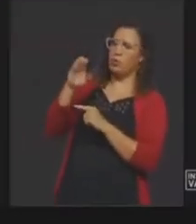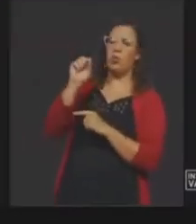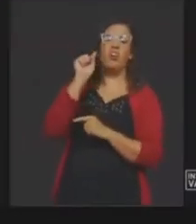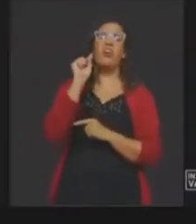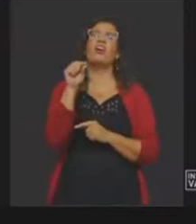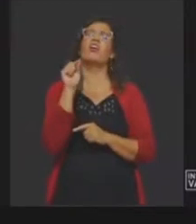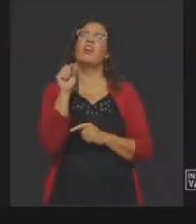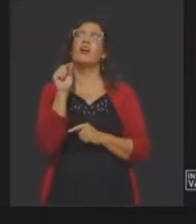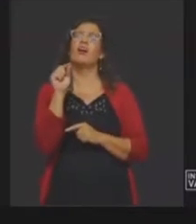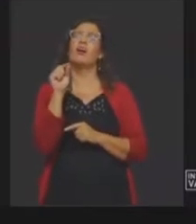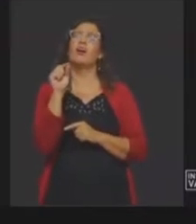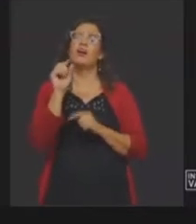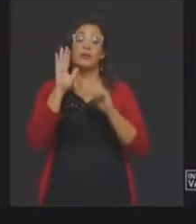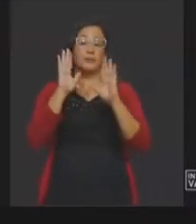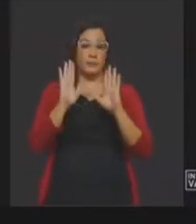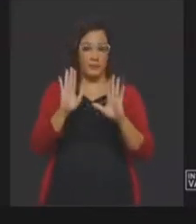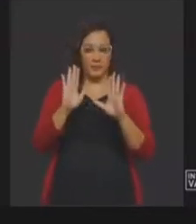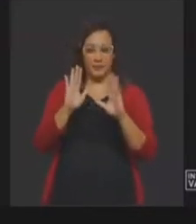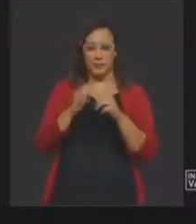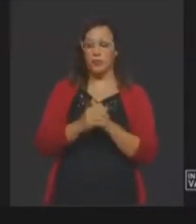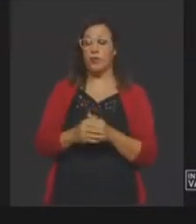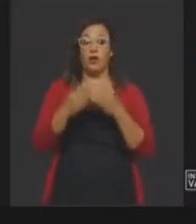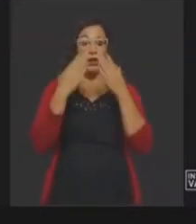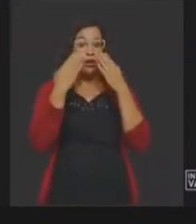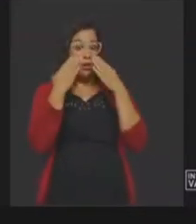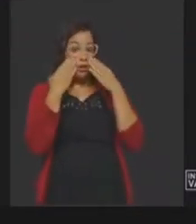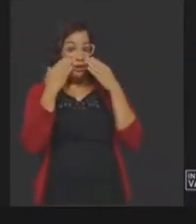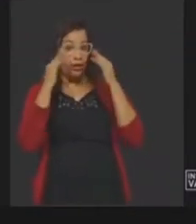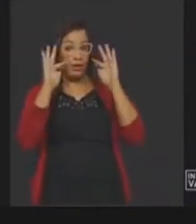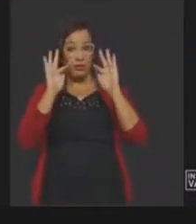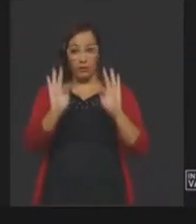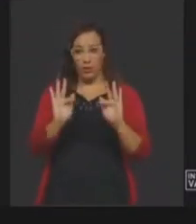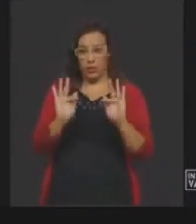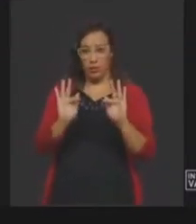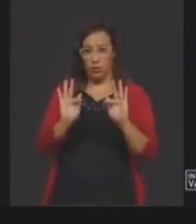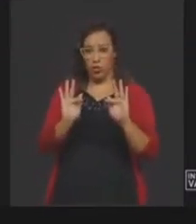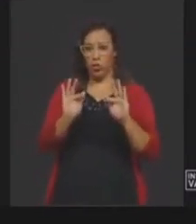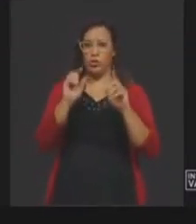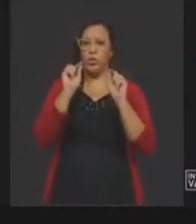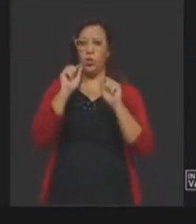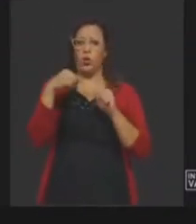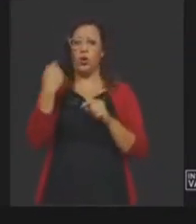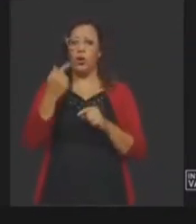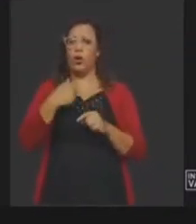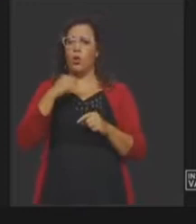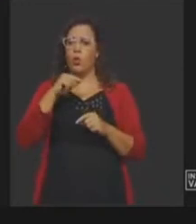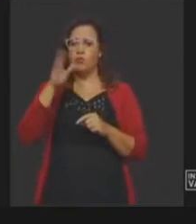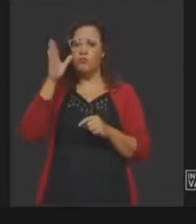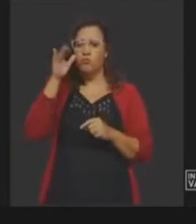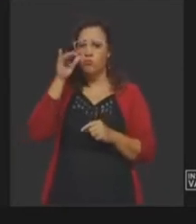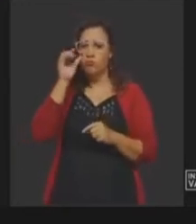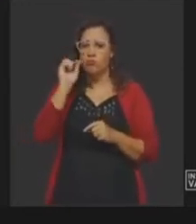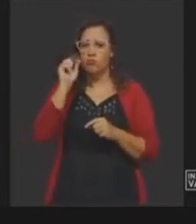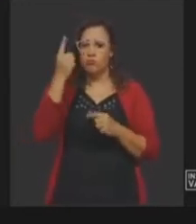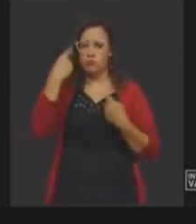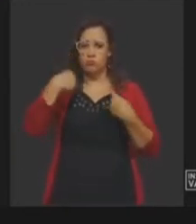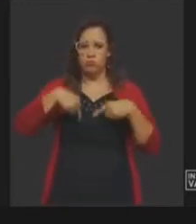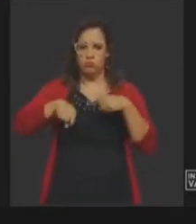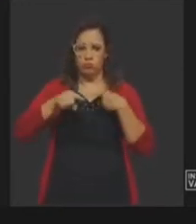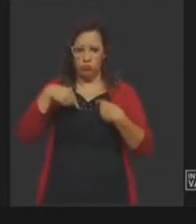Bom, lendo o conceito apenas, fenótipos são as características observáveis dos organismos,